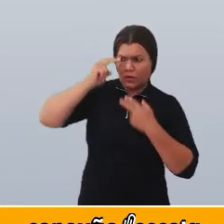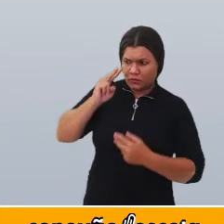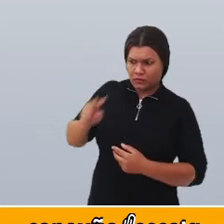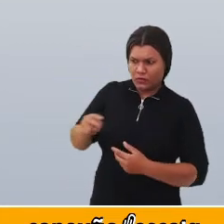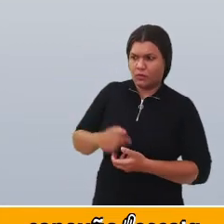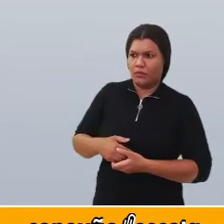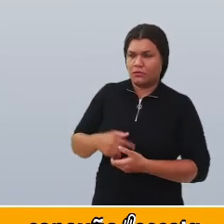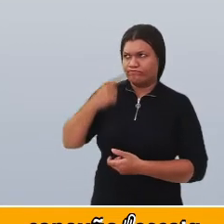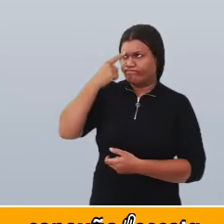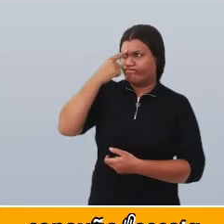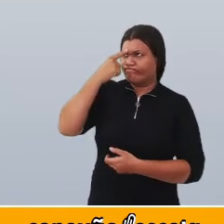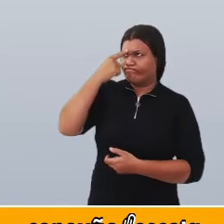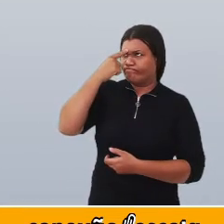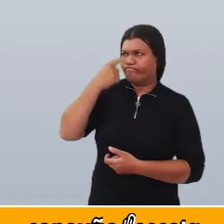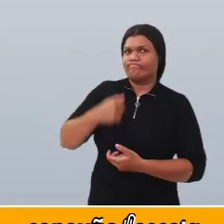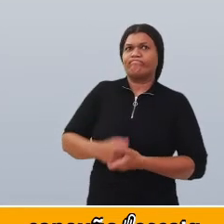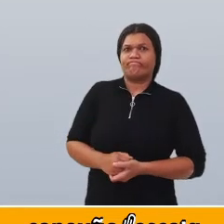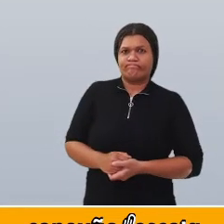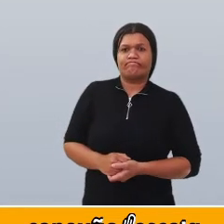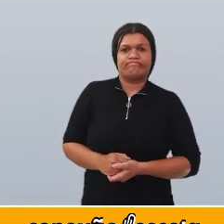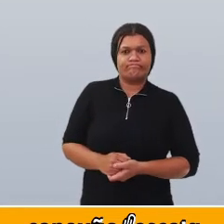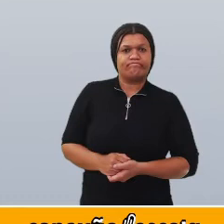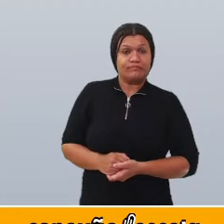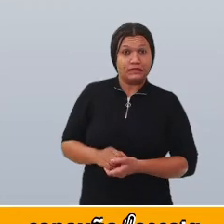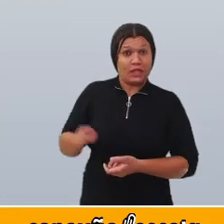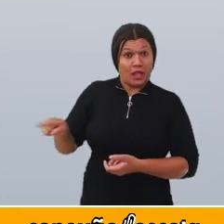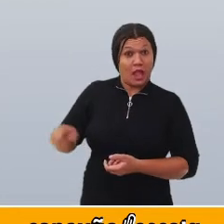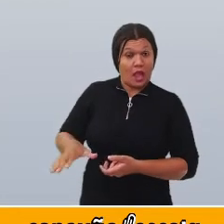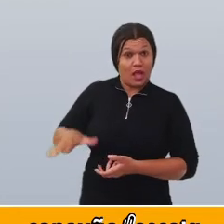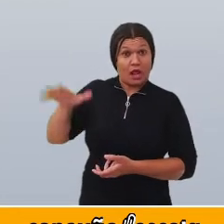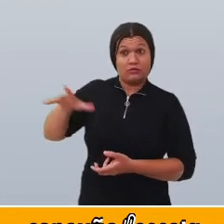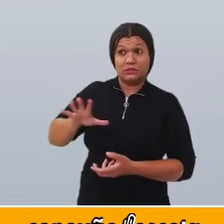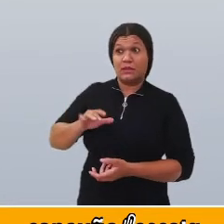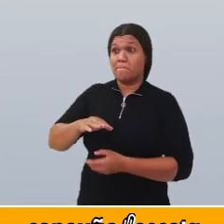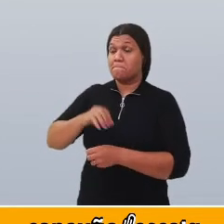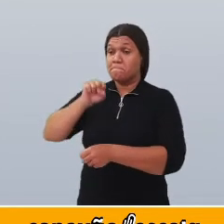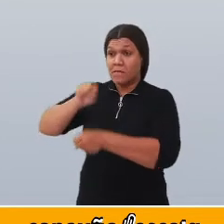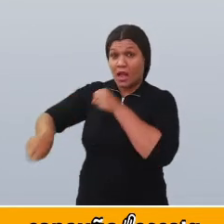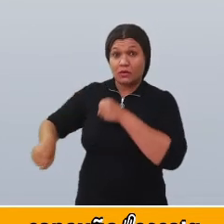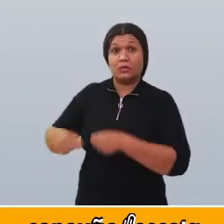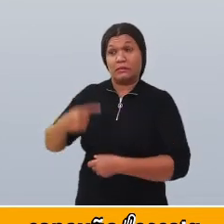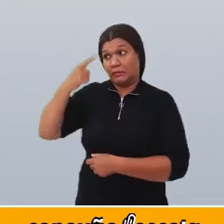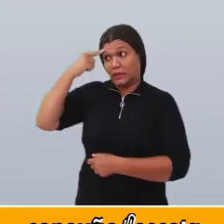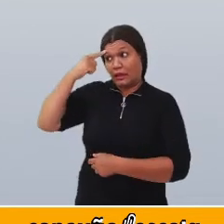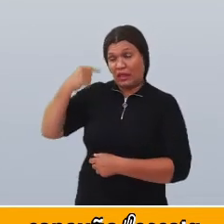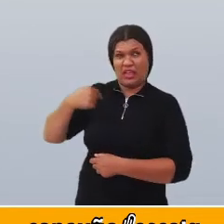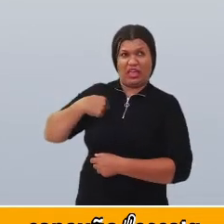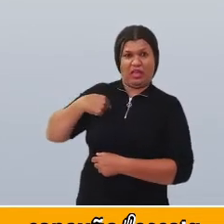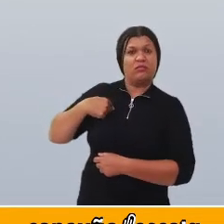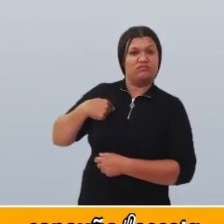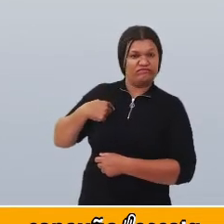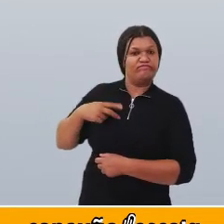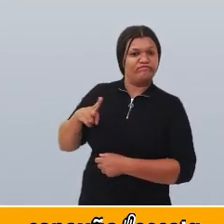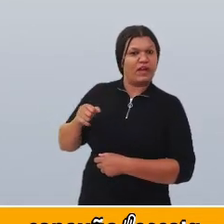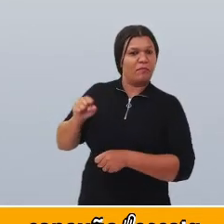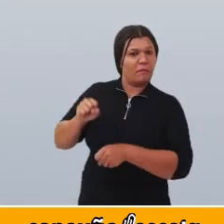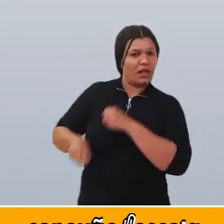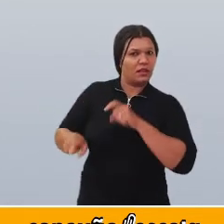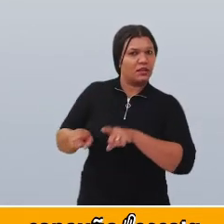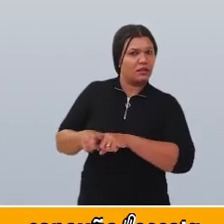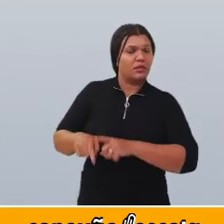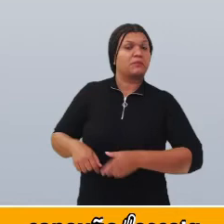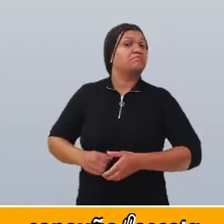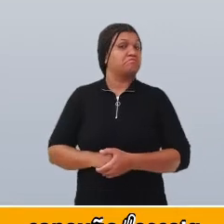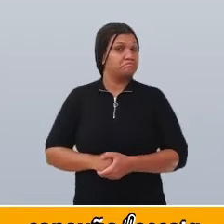lá consigo: Quando este que era tão grande você matou, quanto mais a mim. No